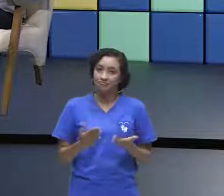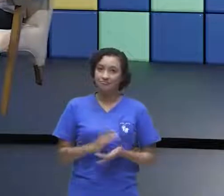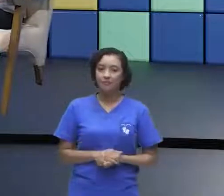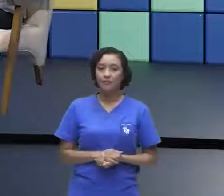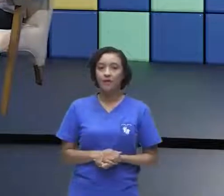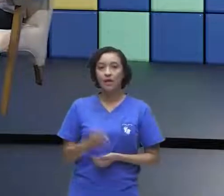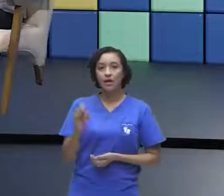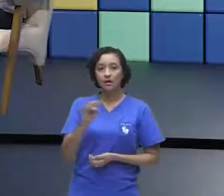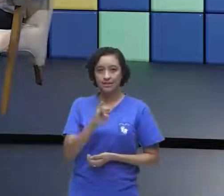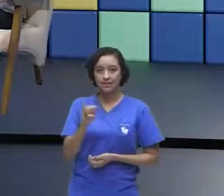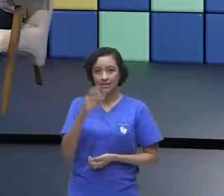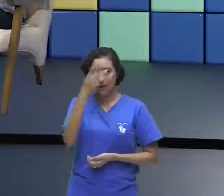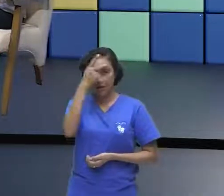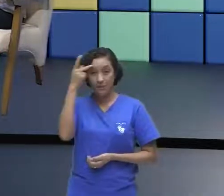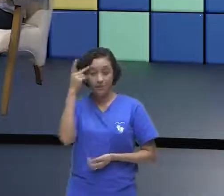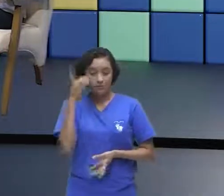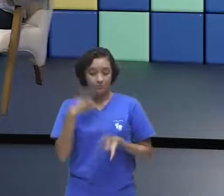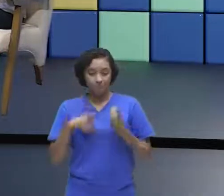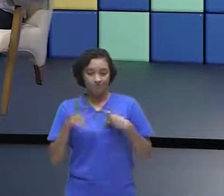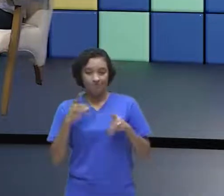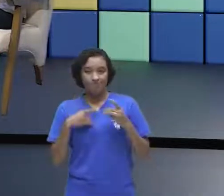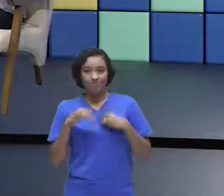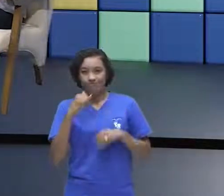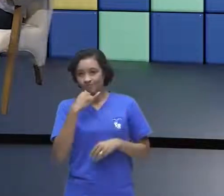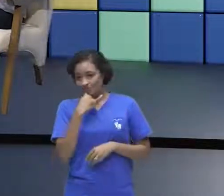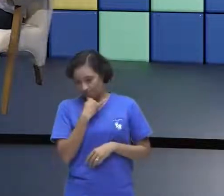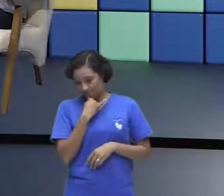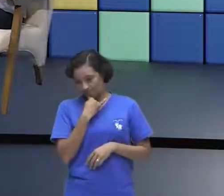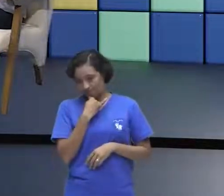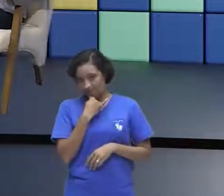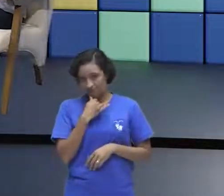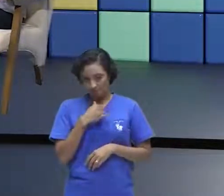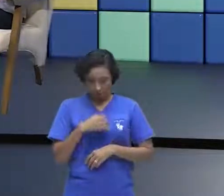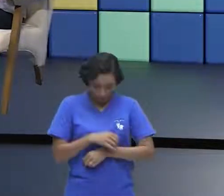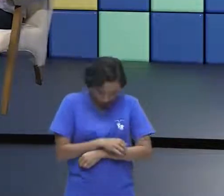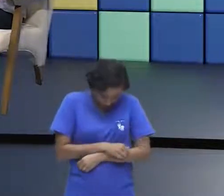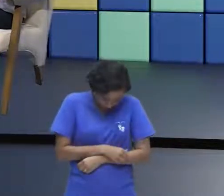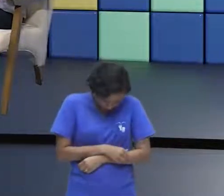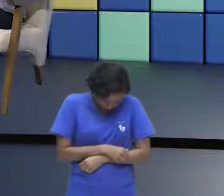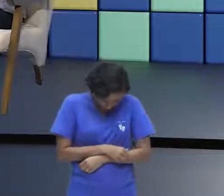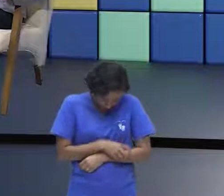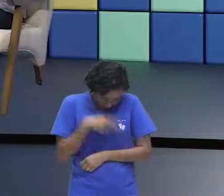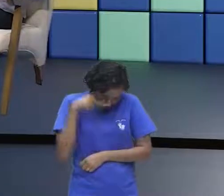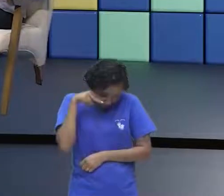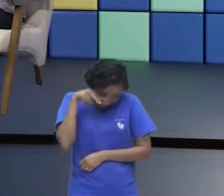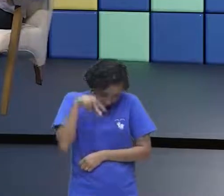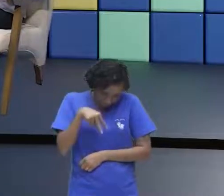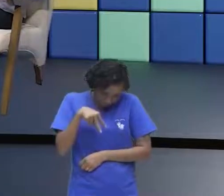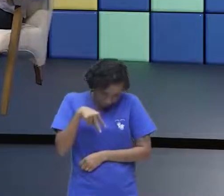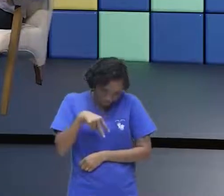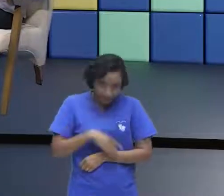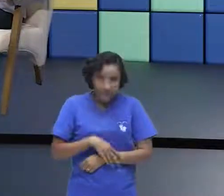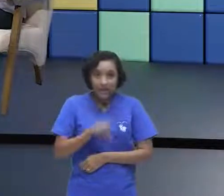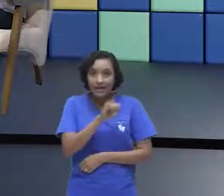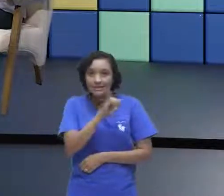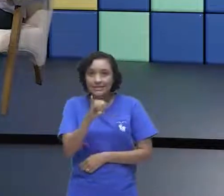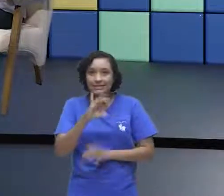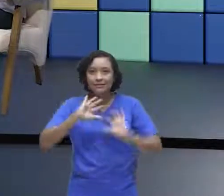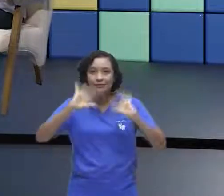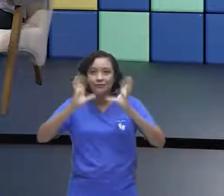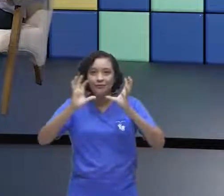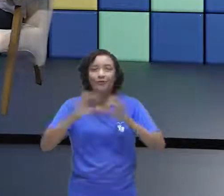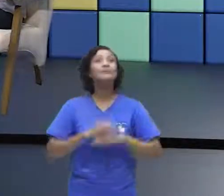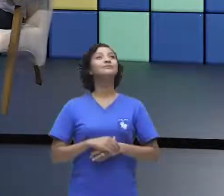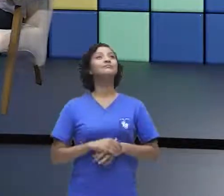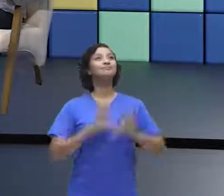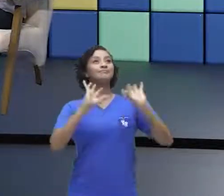muito triste, já no quadro de depressão, ela fica assim, ó, recolhida, olhando para baixo. E quando você olha para cima, o